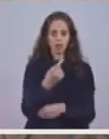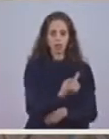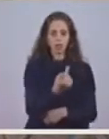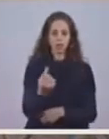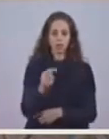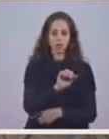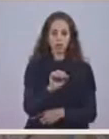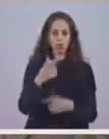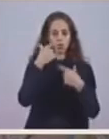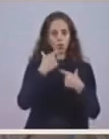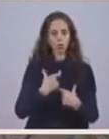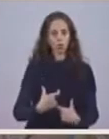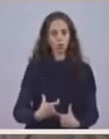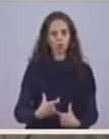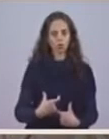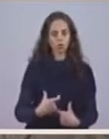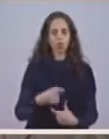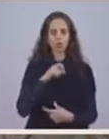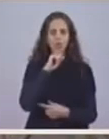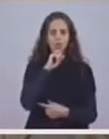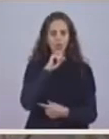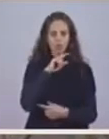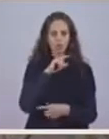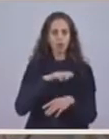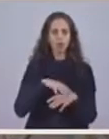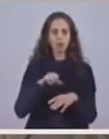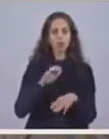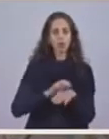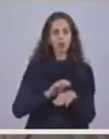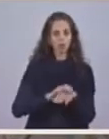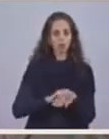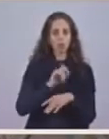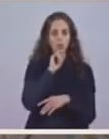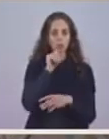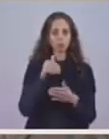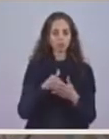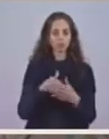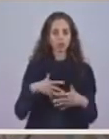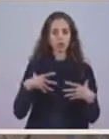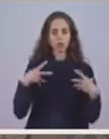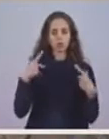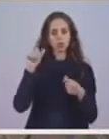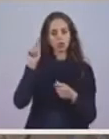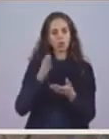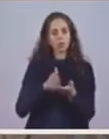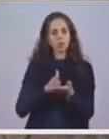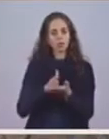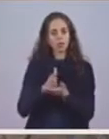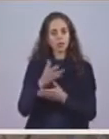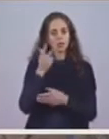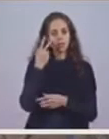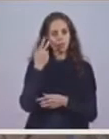vosso corpo seja mortal por causa do pecado, o Espírito permanece